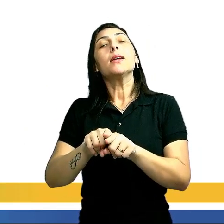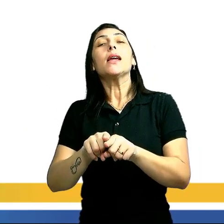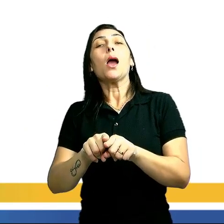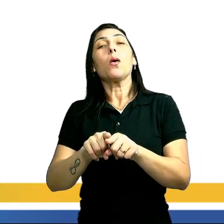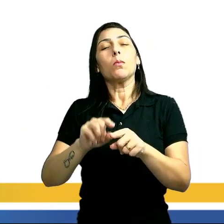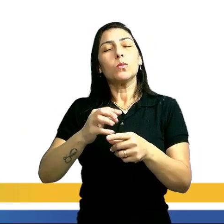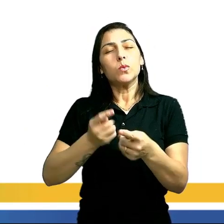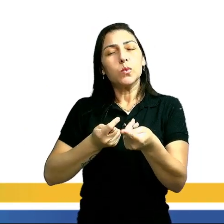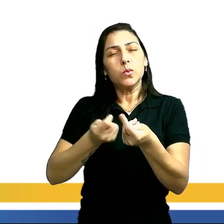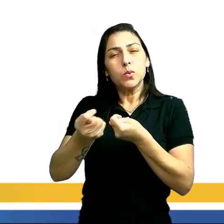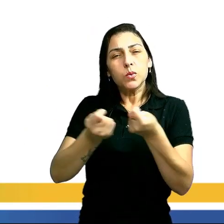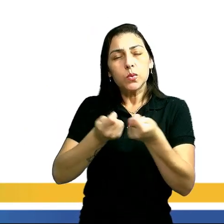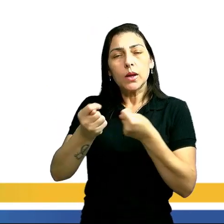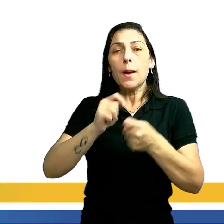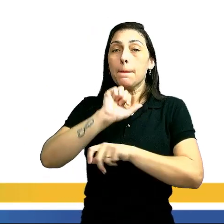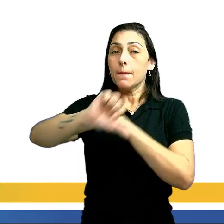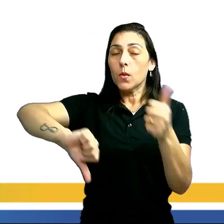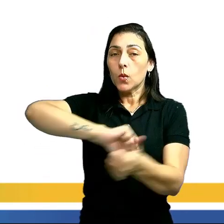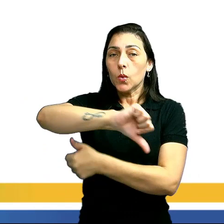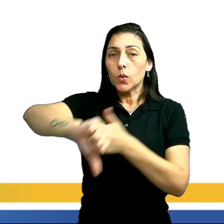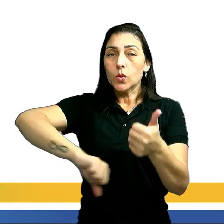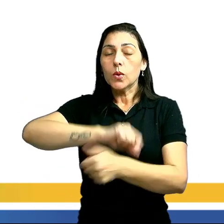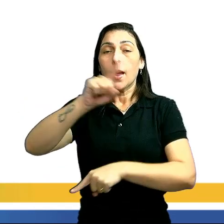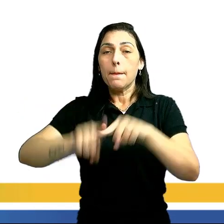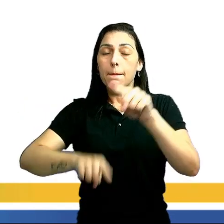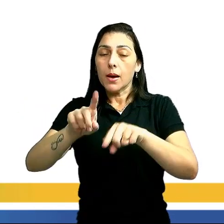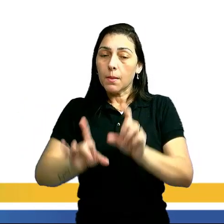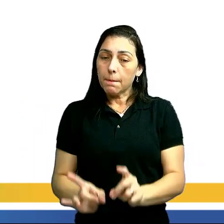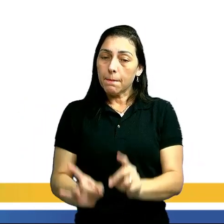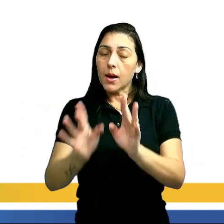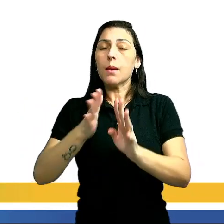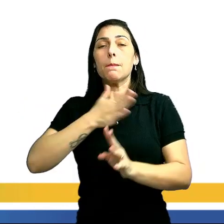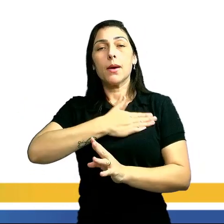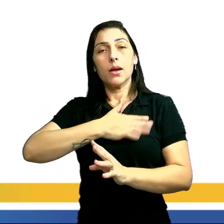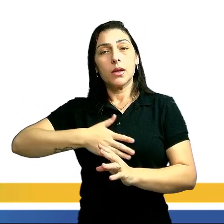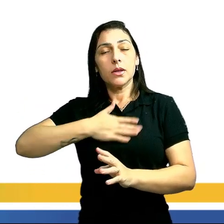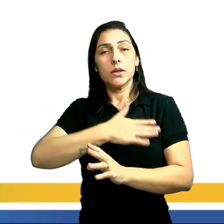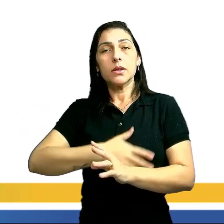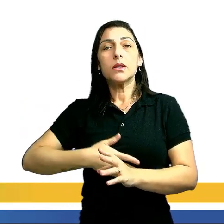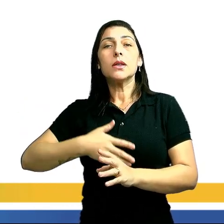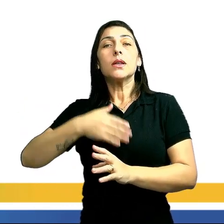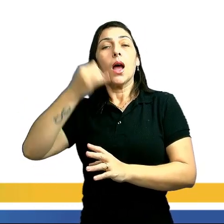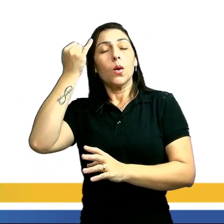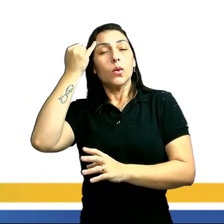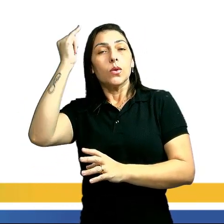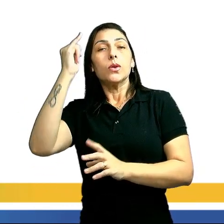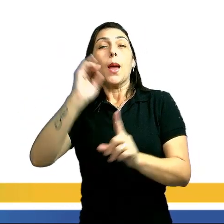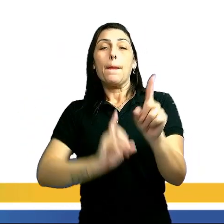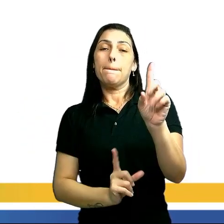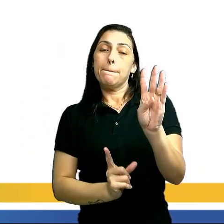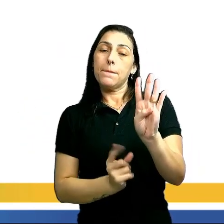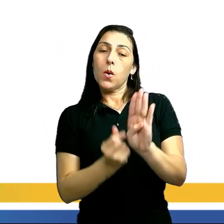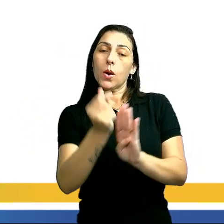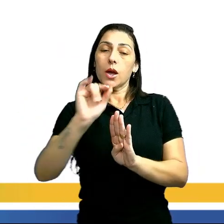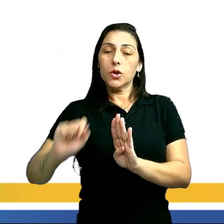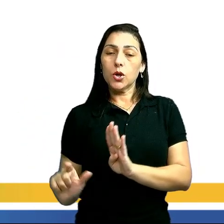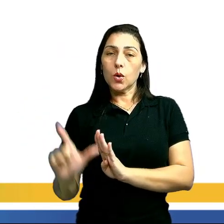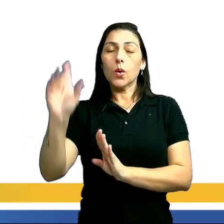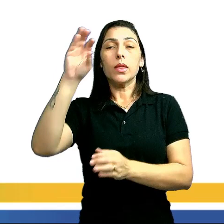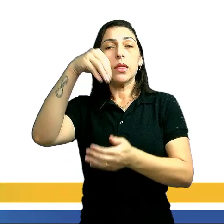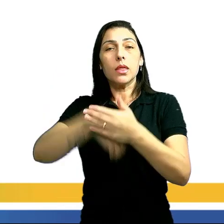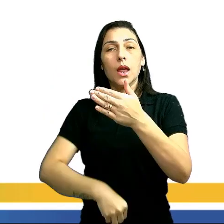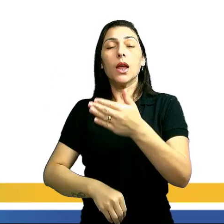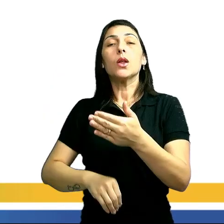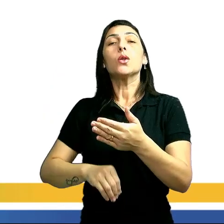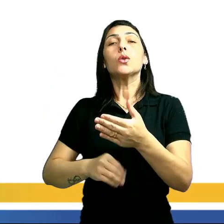ser manipuladas, transformadas em mercadoria para satisfazer os ideais burgueses de lucro dentro do